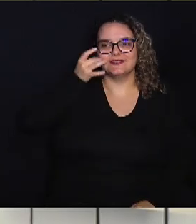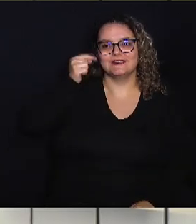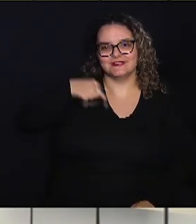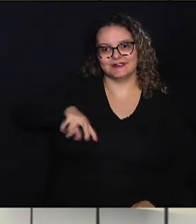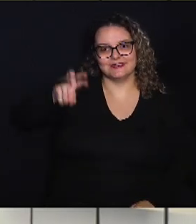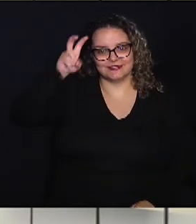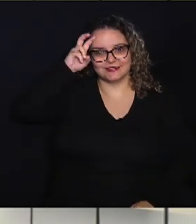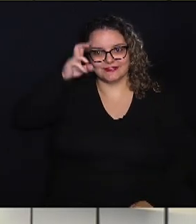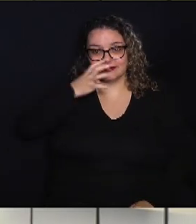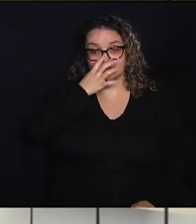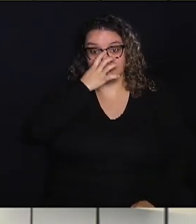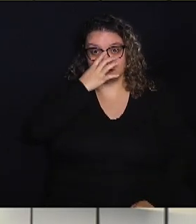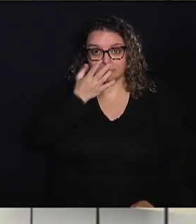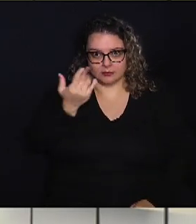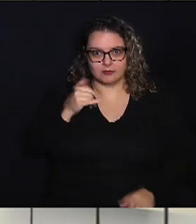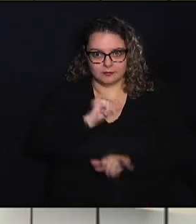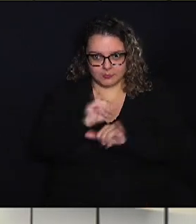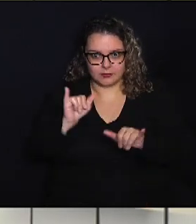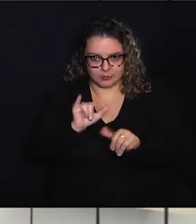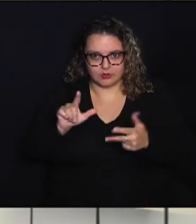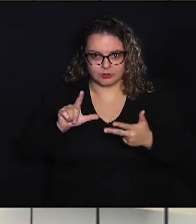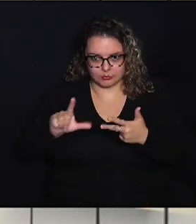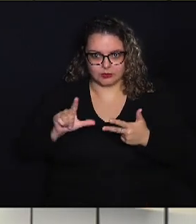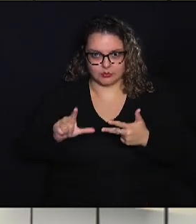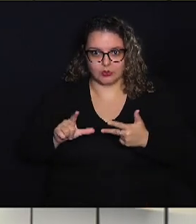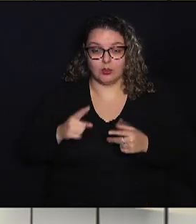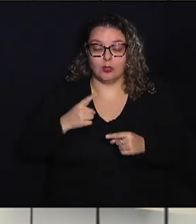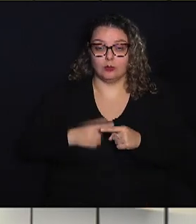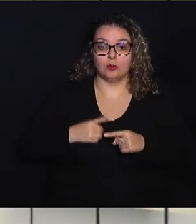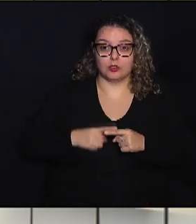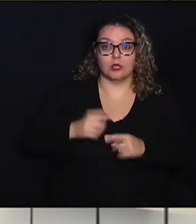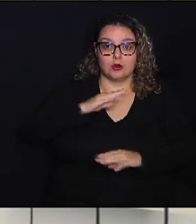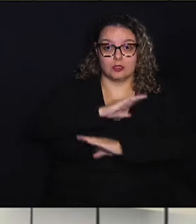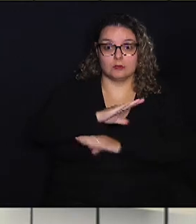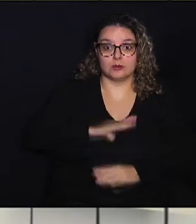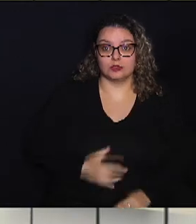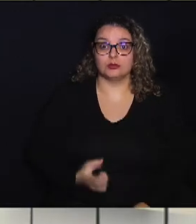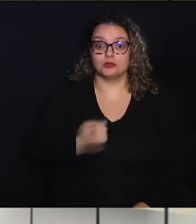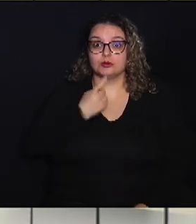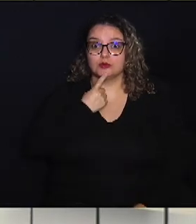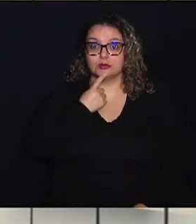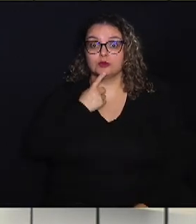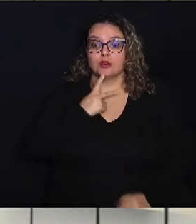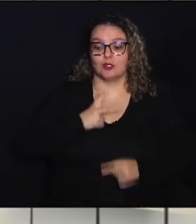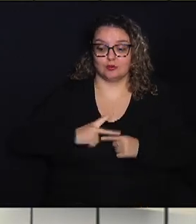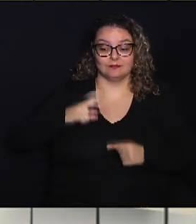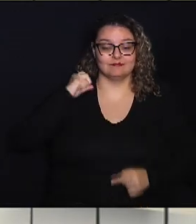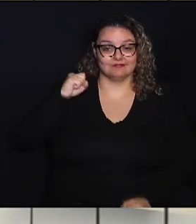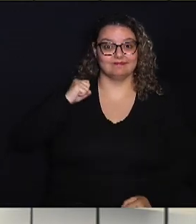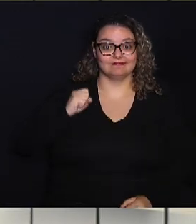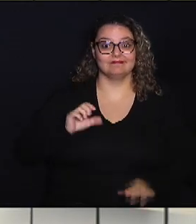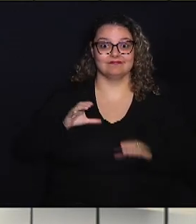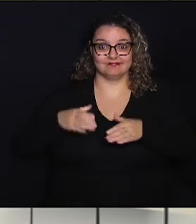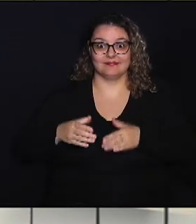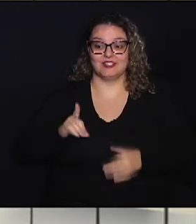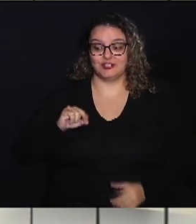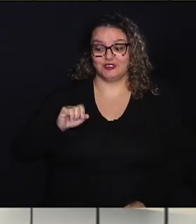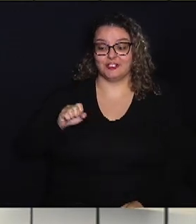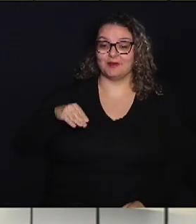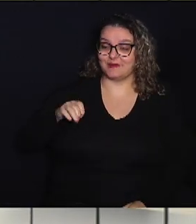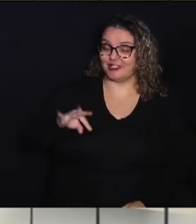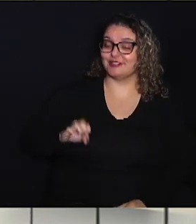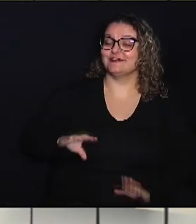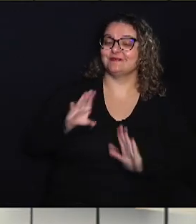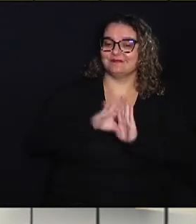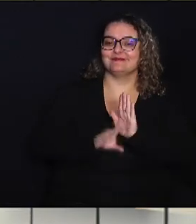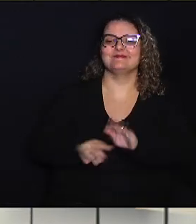quinta-feira. E vamos com as notícias do Legislativo, porque a Câmara de Campinas conquistou a categoria Diamante no Programa